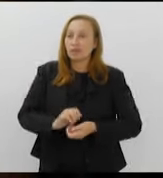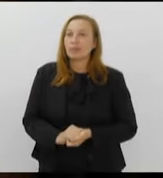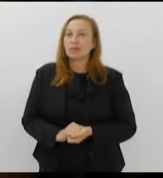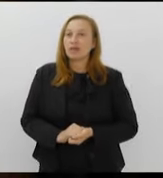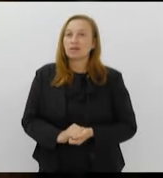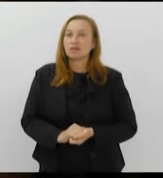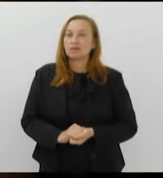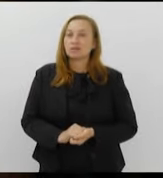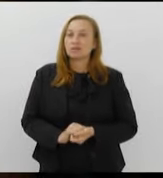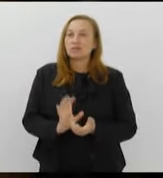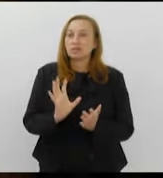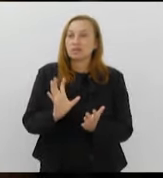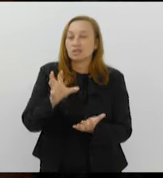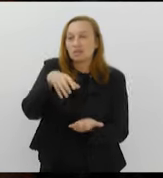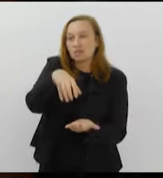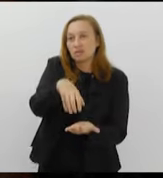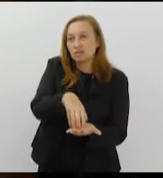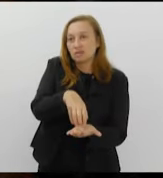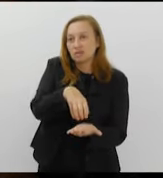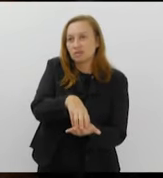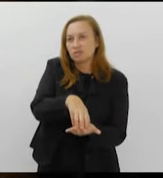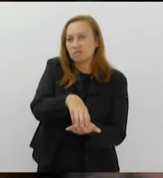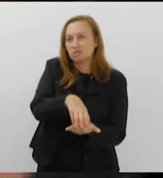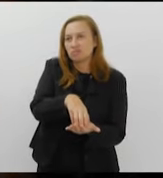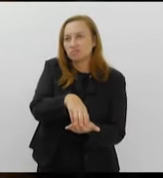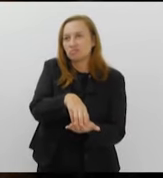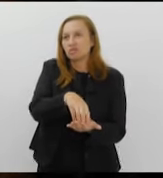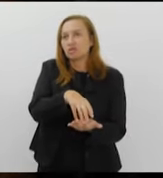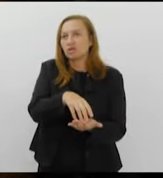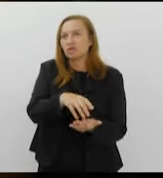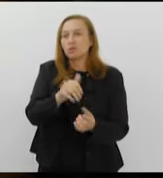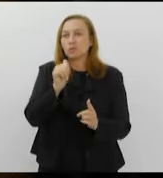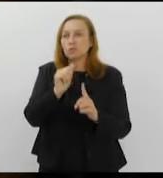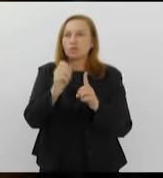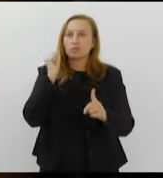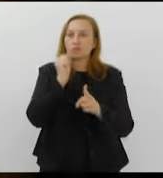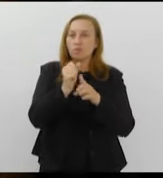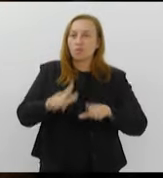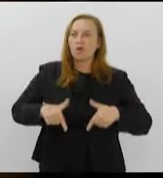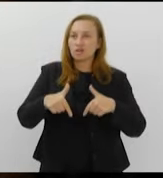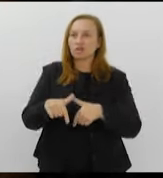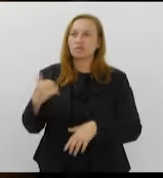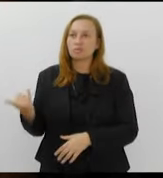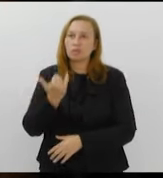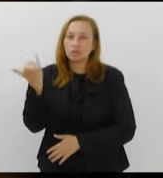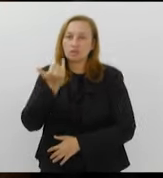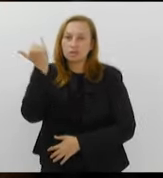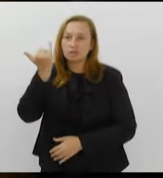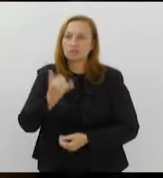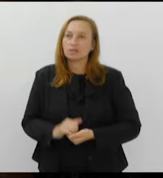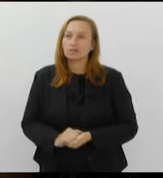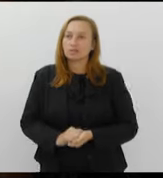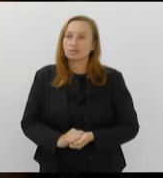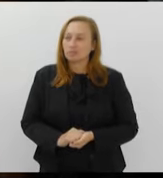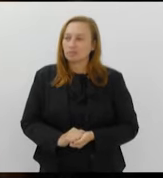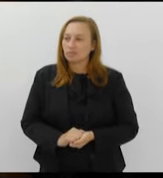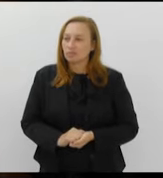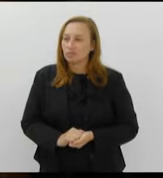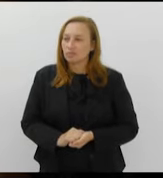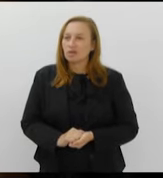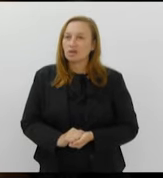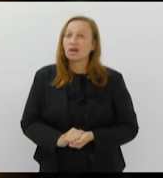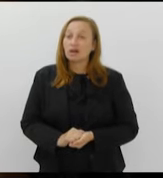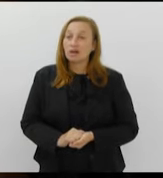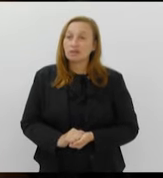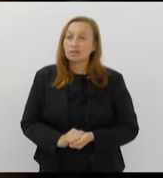aqui o Observatório do Feminicídio, uma atuação importante, e eu acho que também